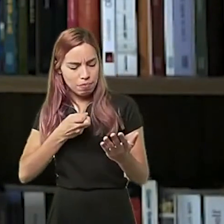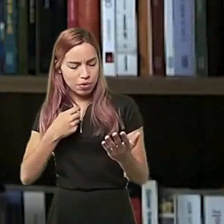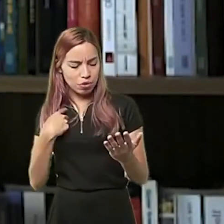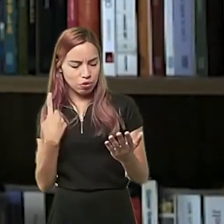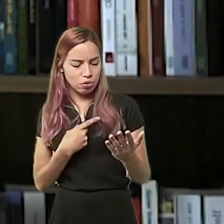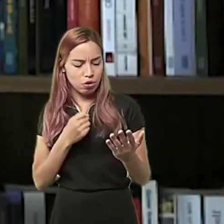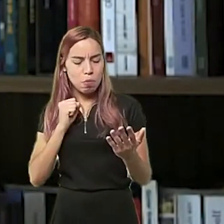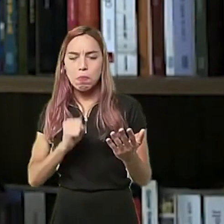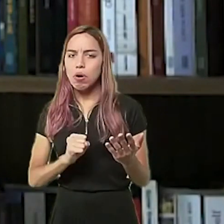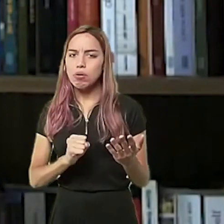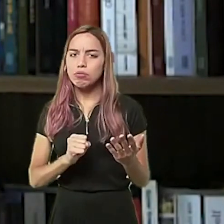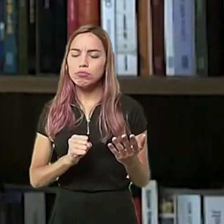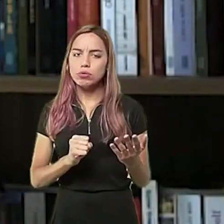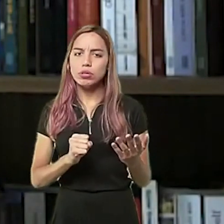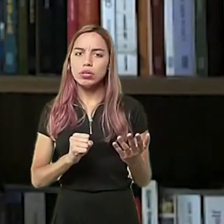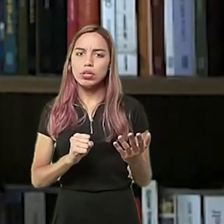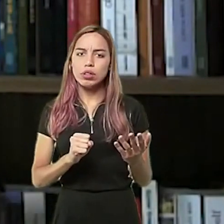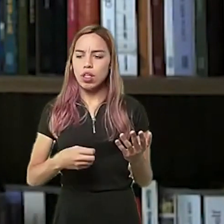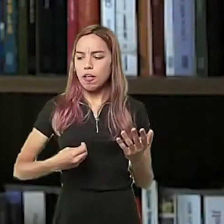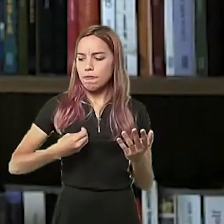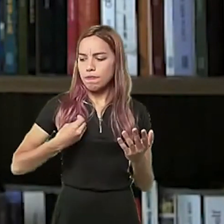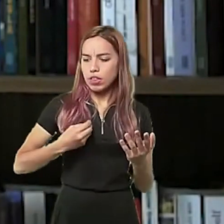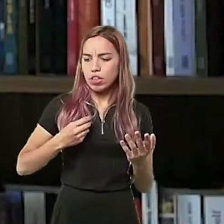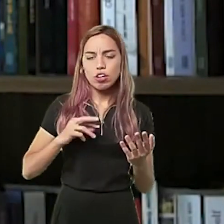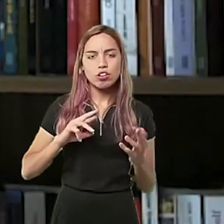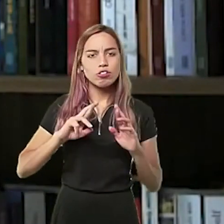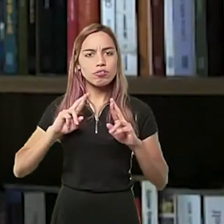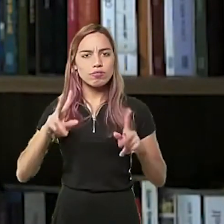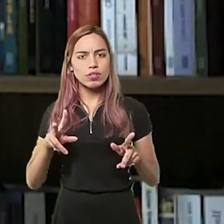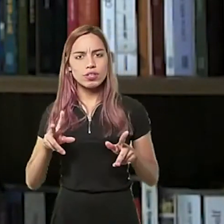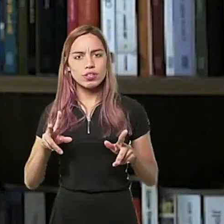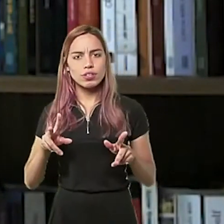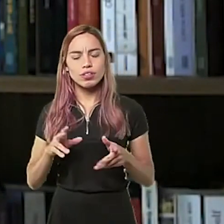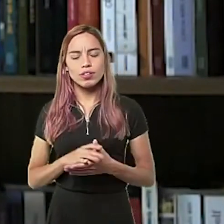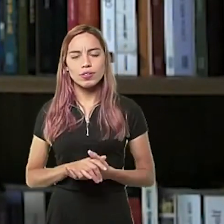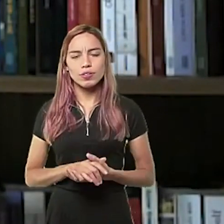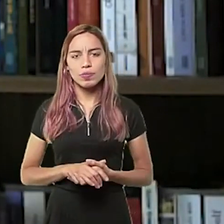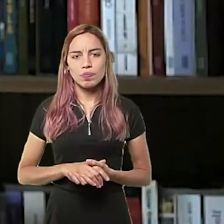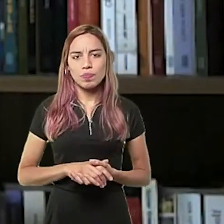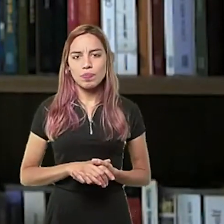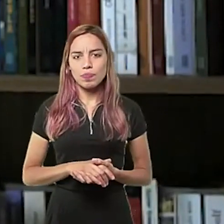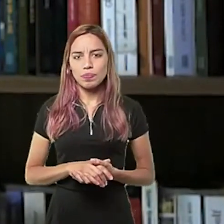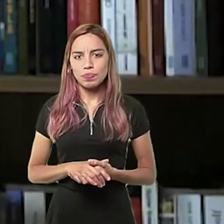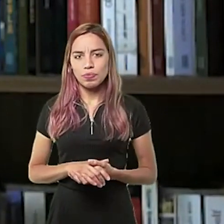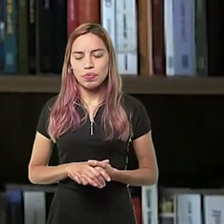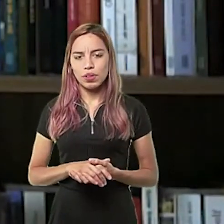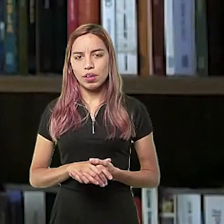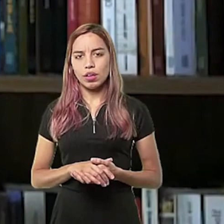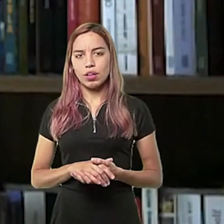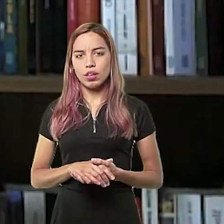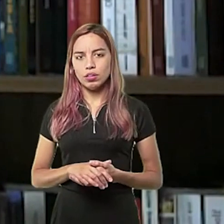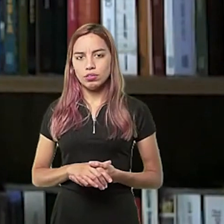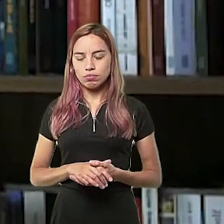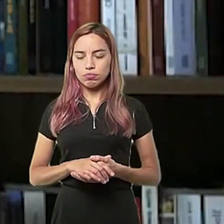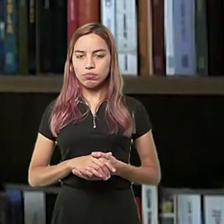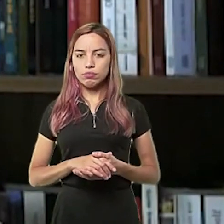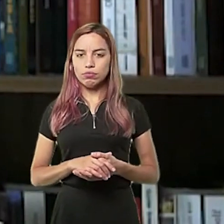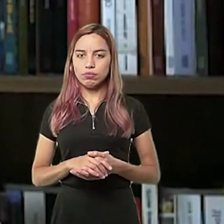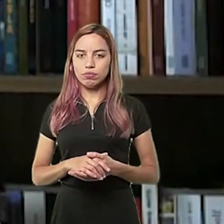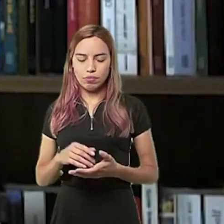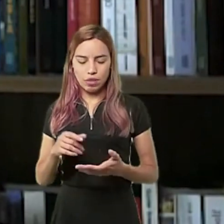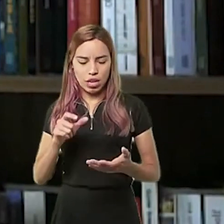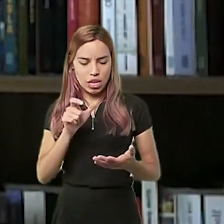com o incontornável, e ainda dessa forma as personagens não serão, elas não